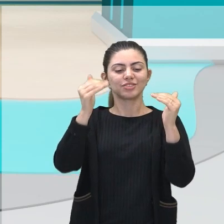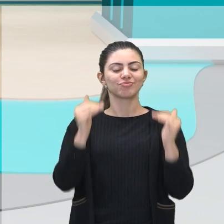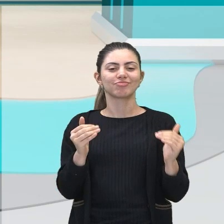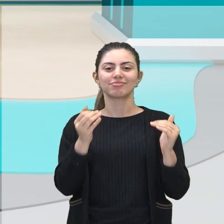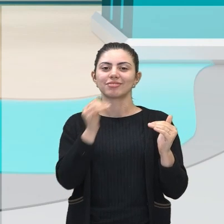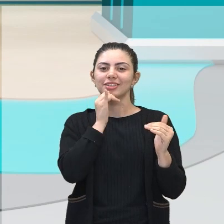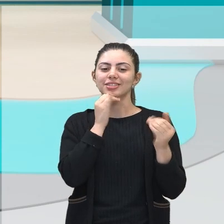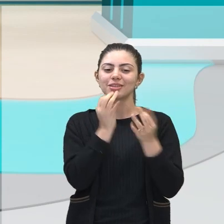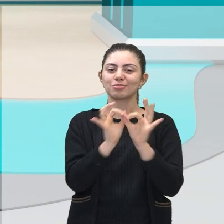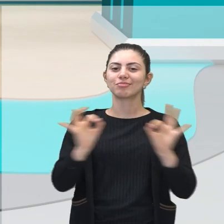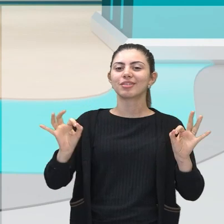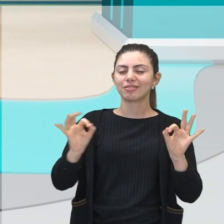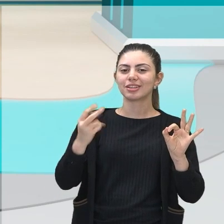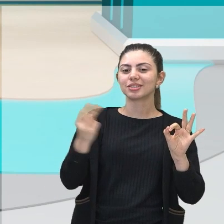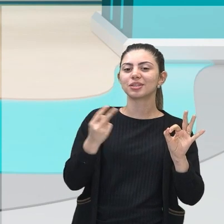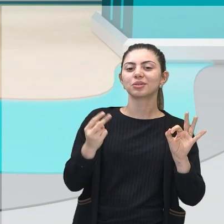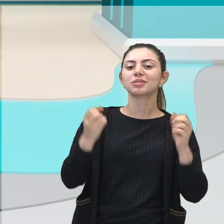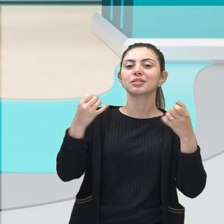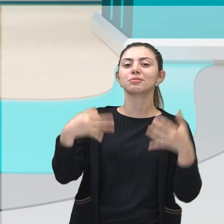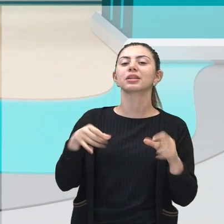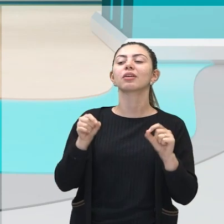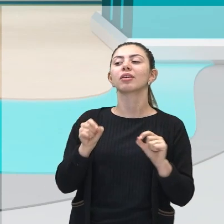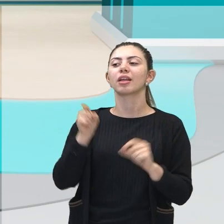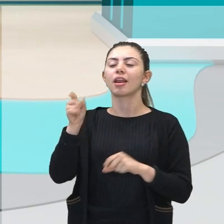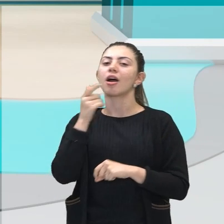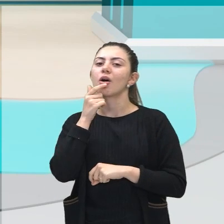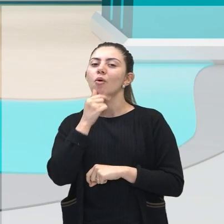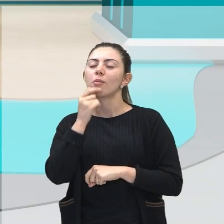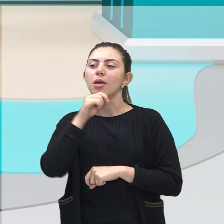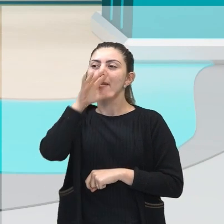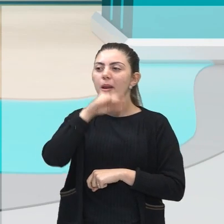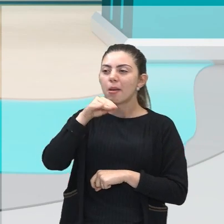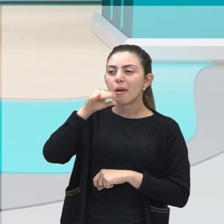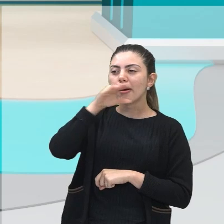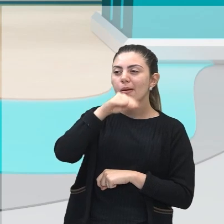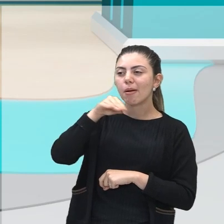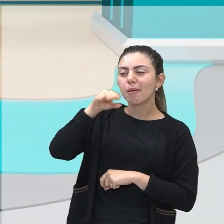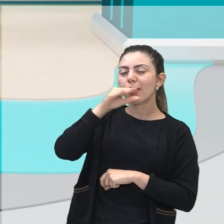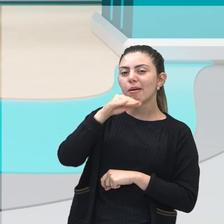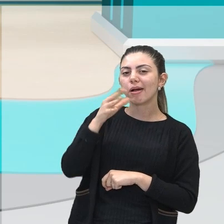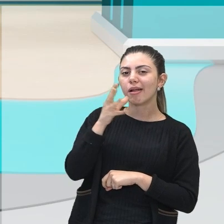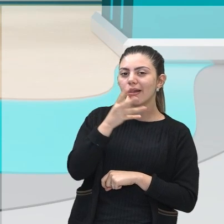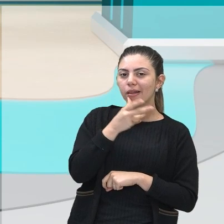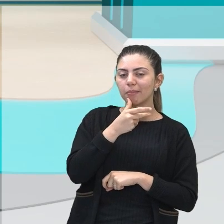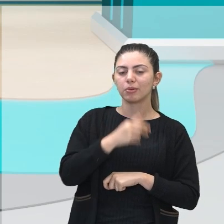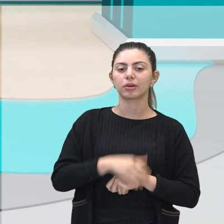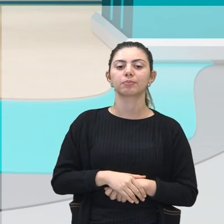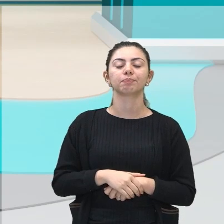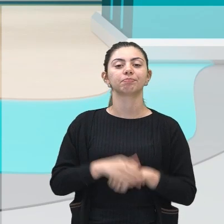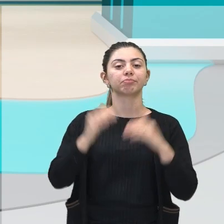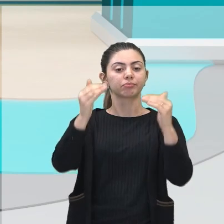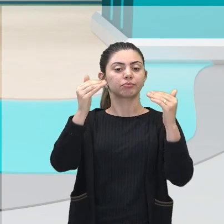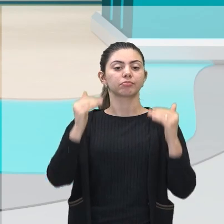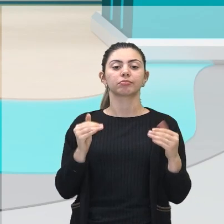Então, o advérbio está descrevendo aí o jeito que ele fala, ok? Vamos para mais um exemplo aqui.